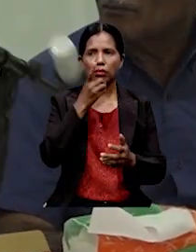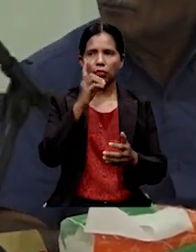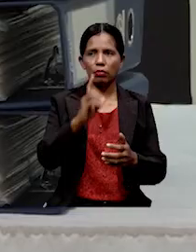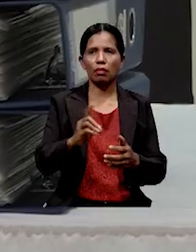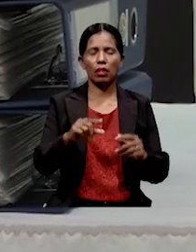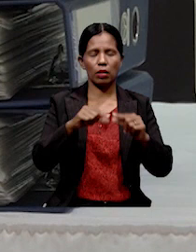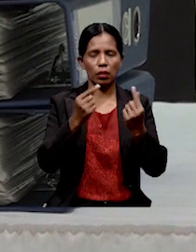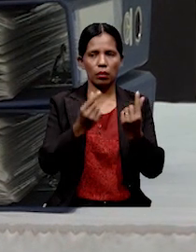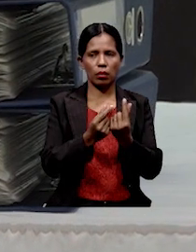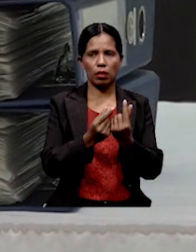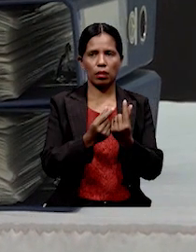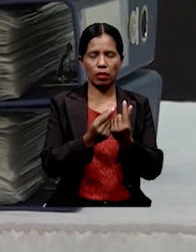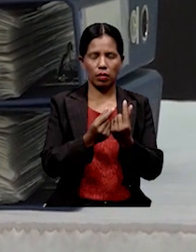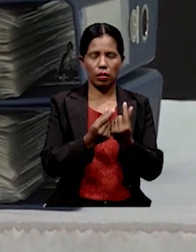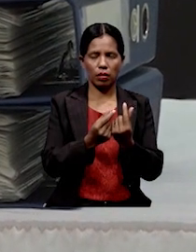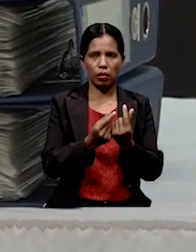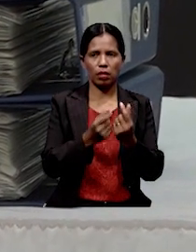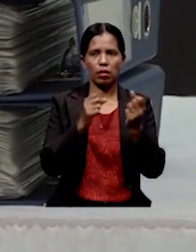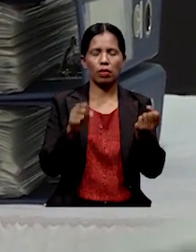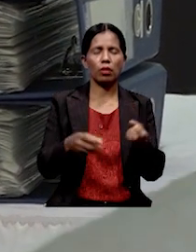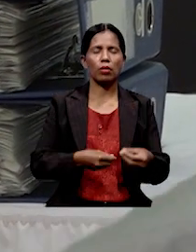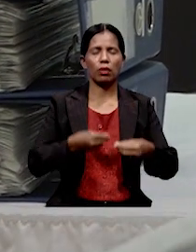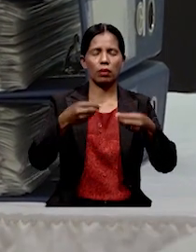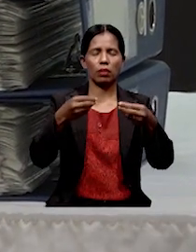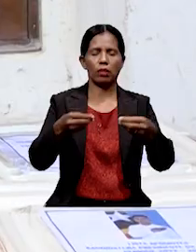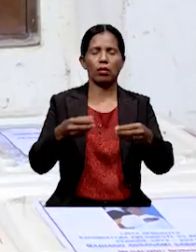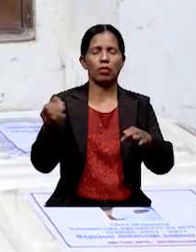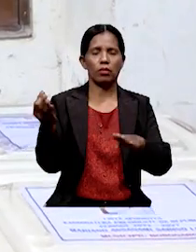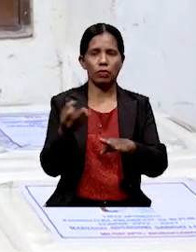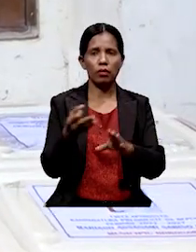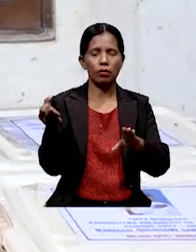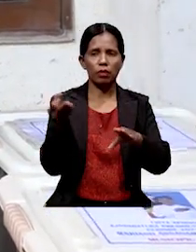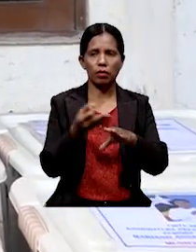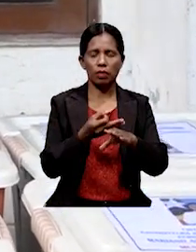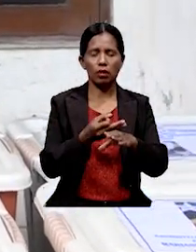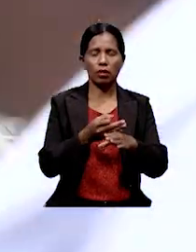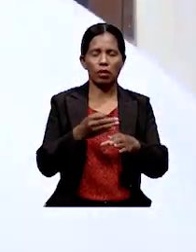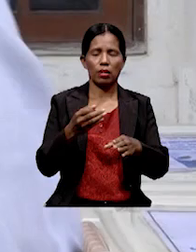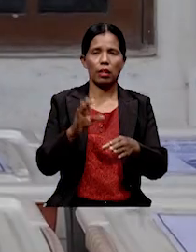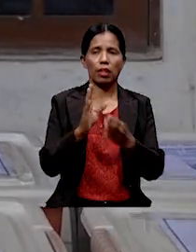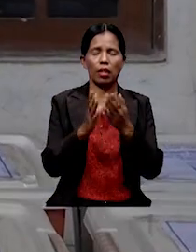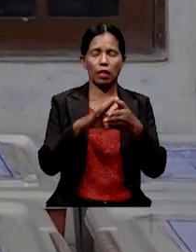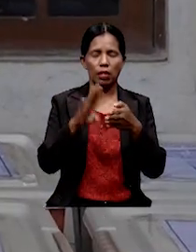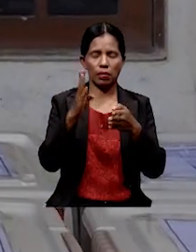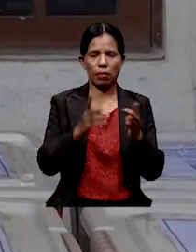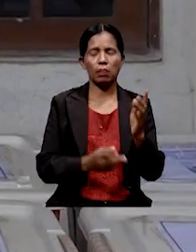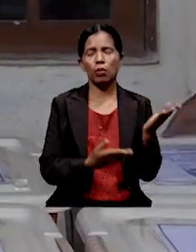ekipa suksesu si Vozero Tiago Lobato submete keras dokumentu ba tribunal rekursu. Jimmy Fernandez, Jovial da Costa, GMN.